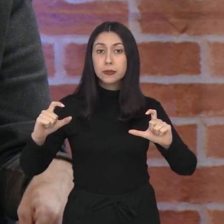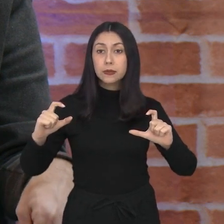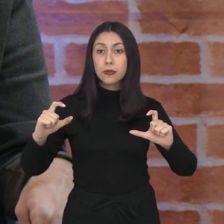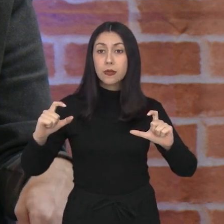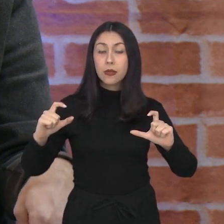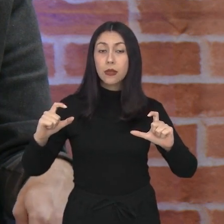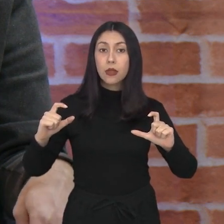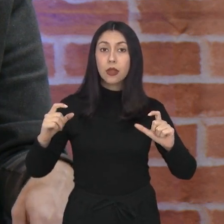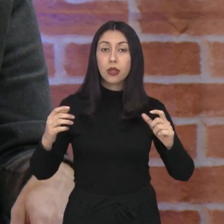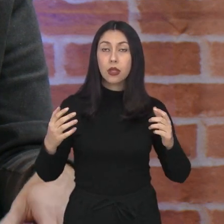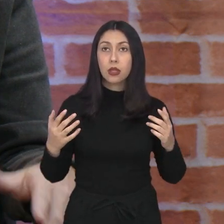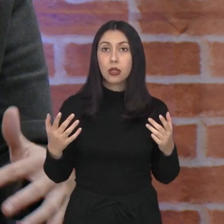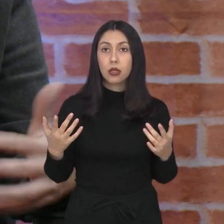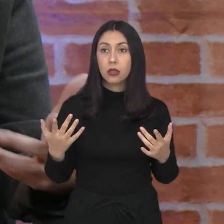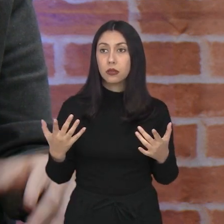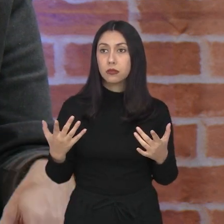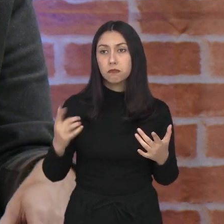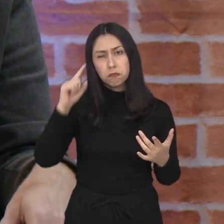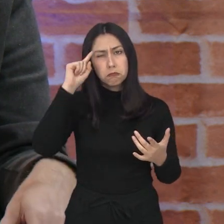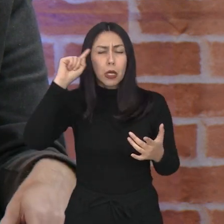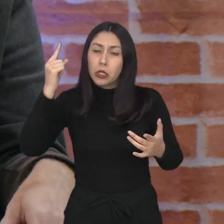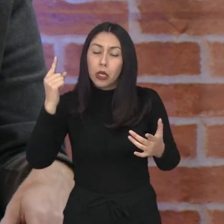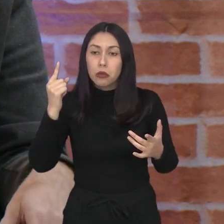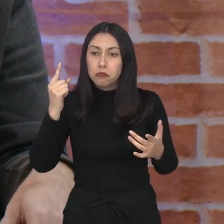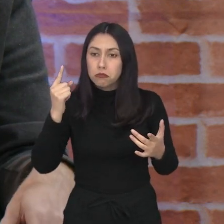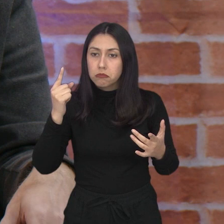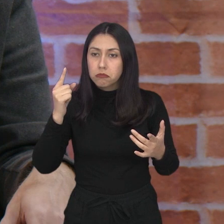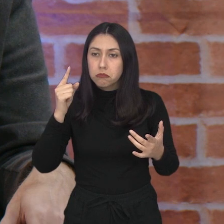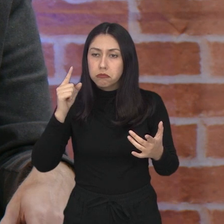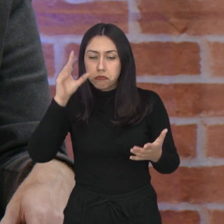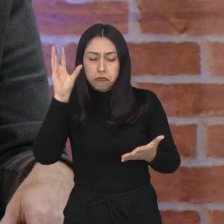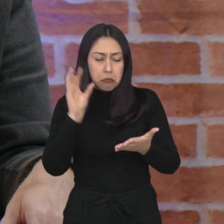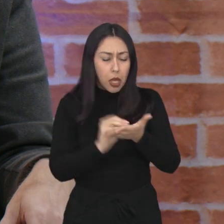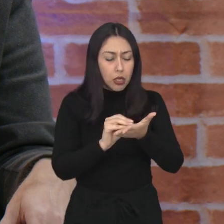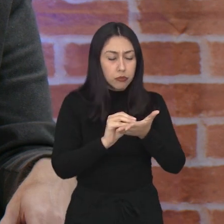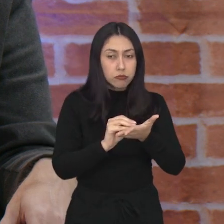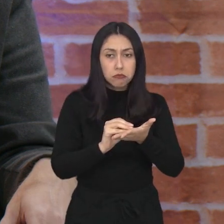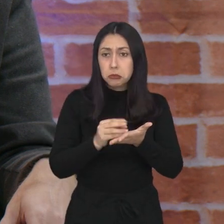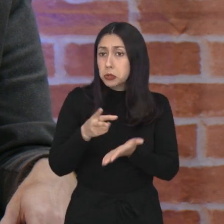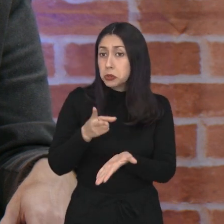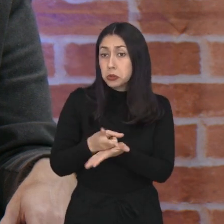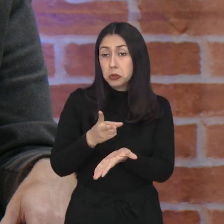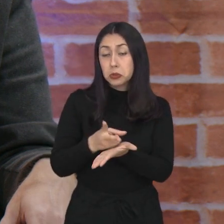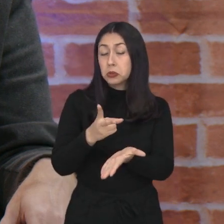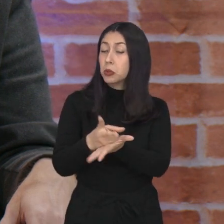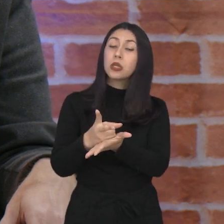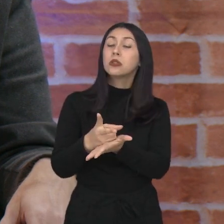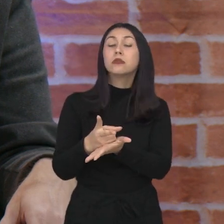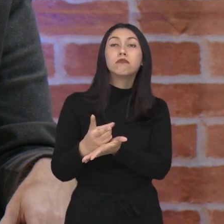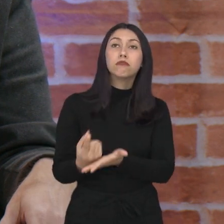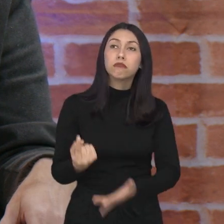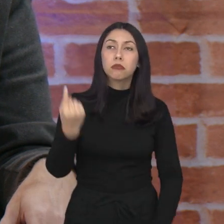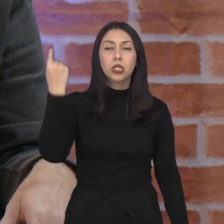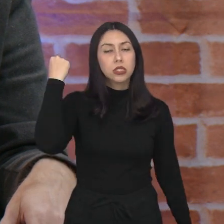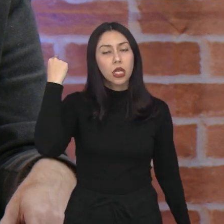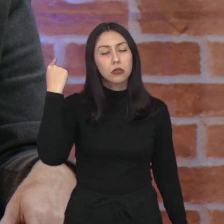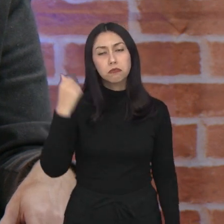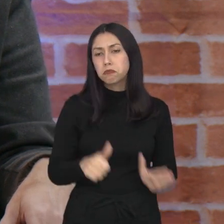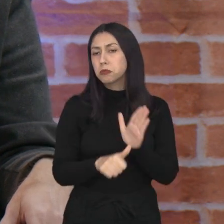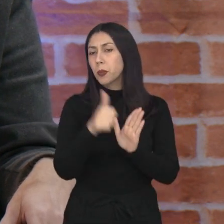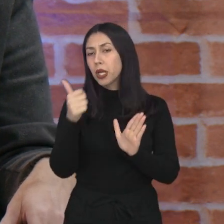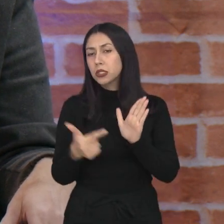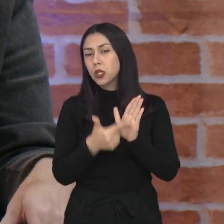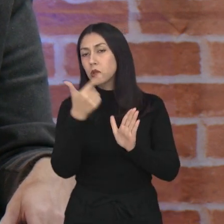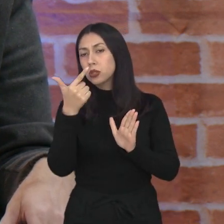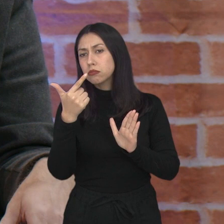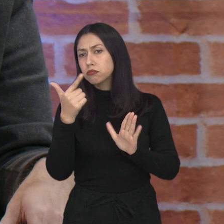e para uma ideia específica que eu tinha. E desde então eu não parei. Na época eu fiz a primeira,